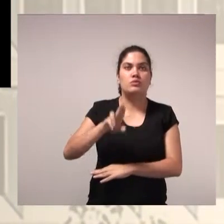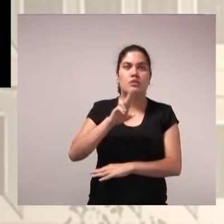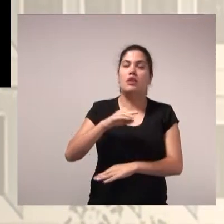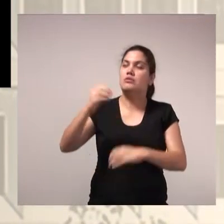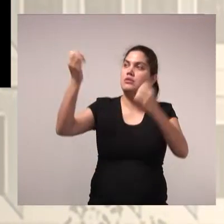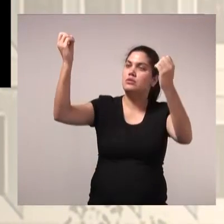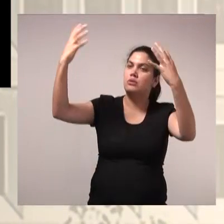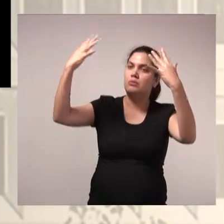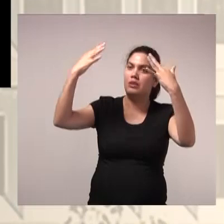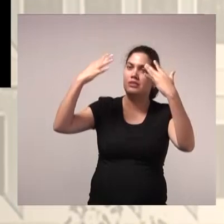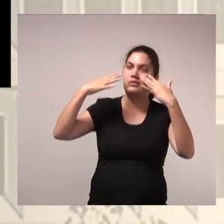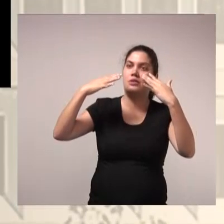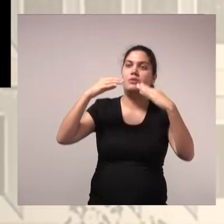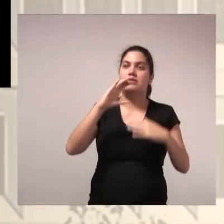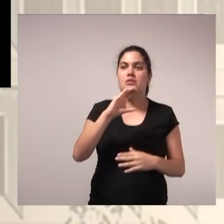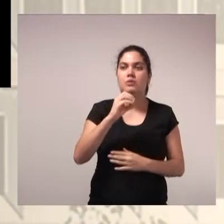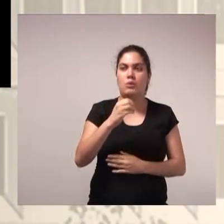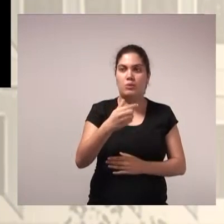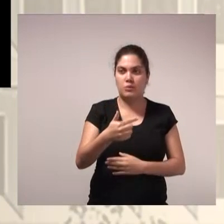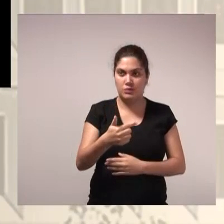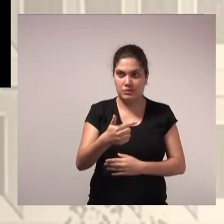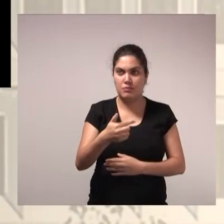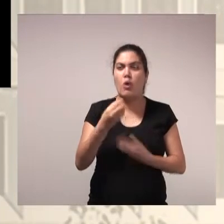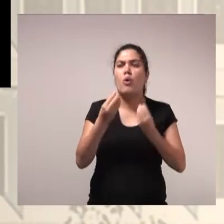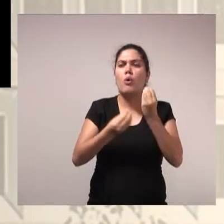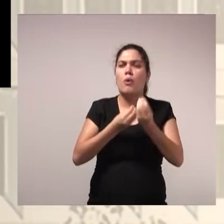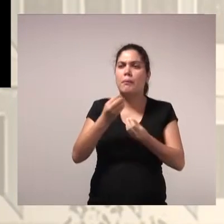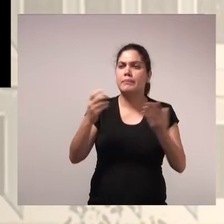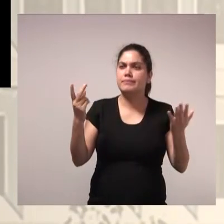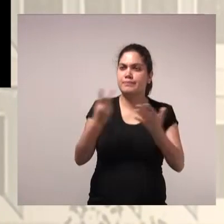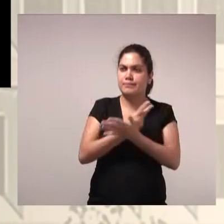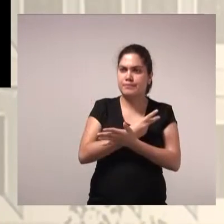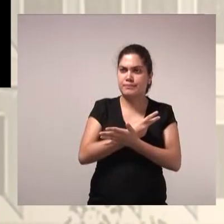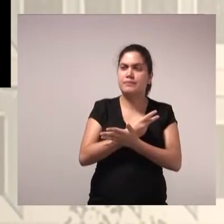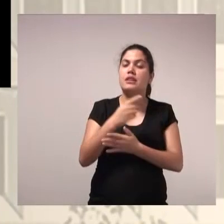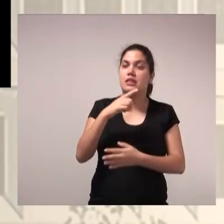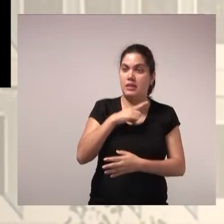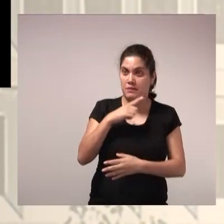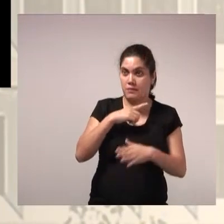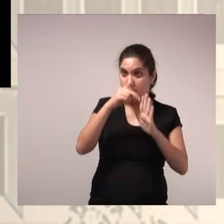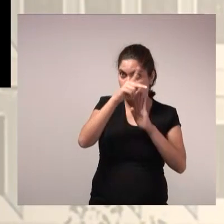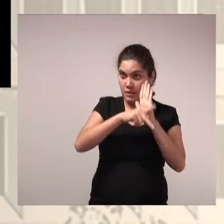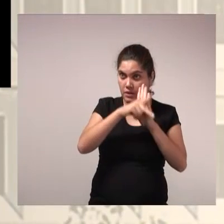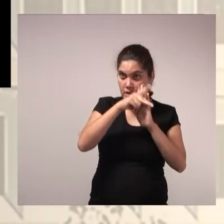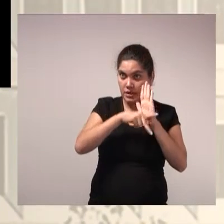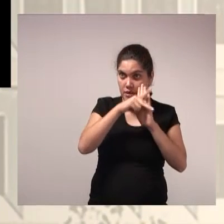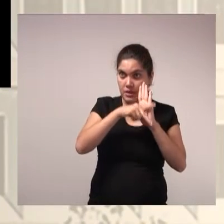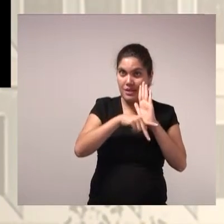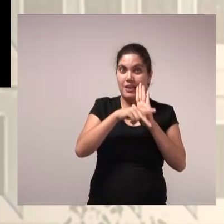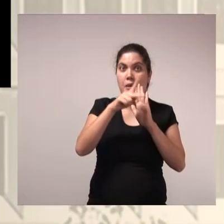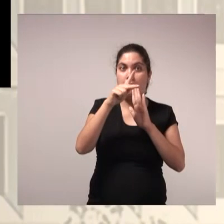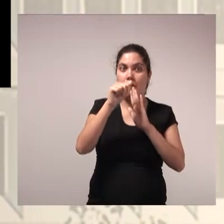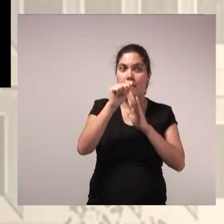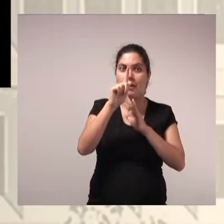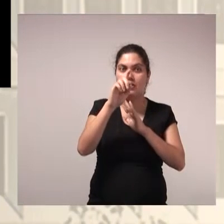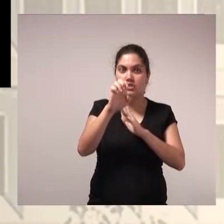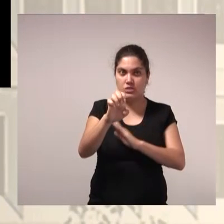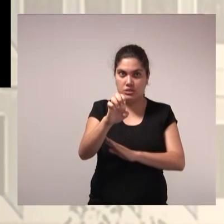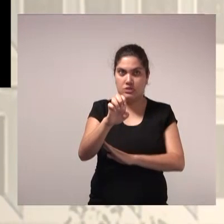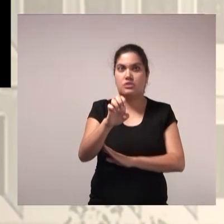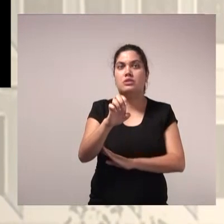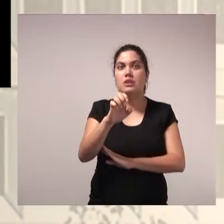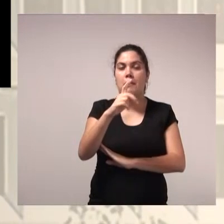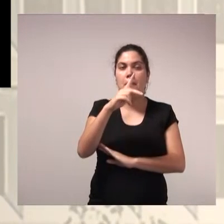eliminação do gás carbônico. Como é que é feito isso? Foi feito um plano, que é o PAGE, o Plano de Absorção